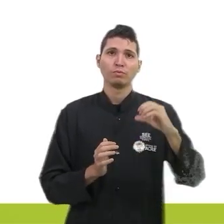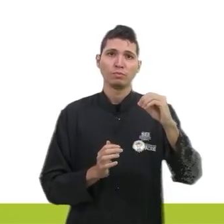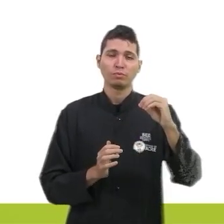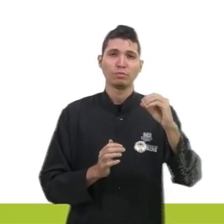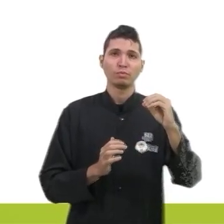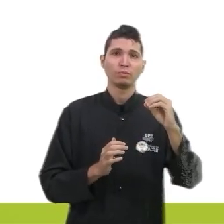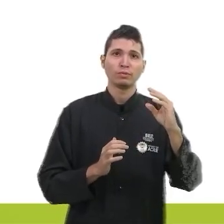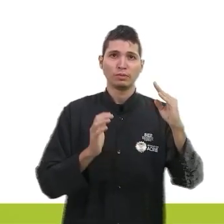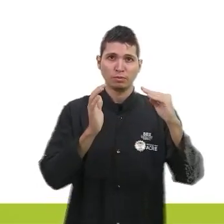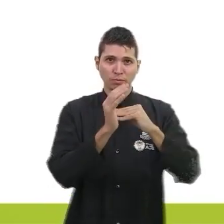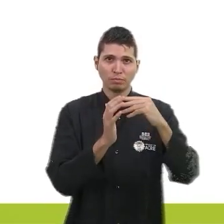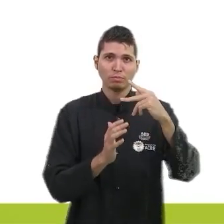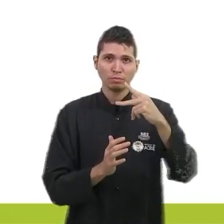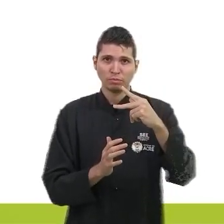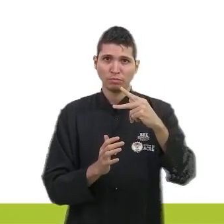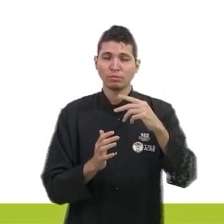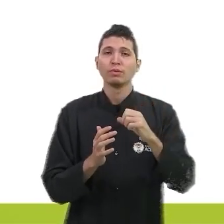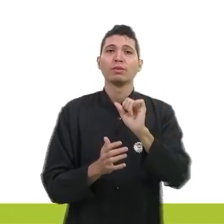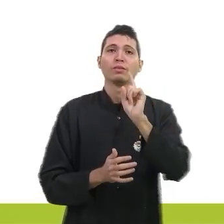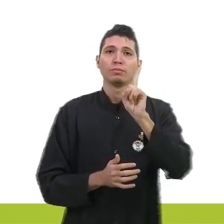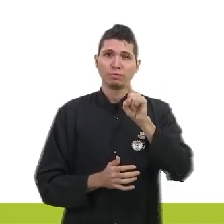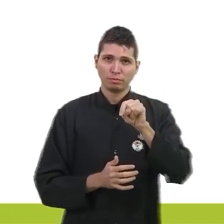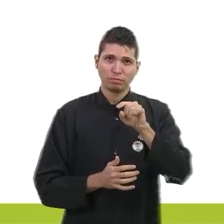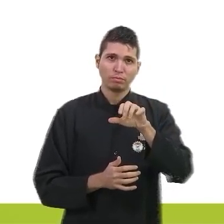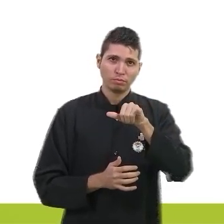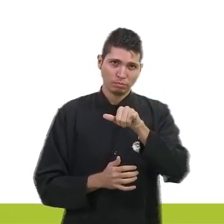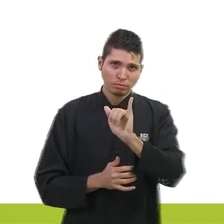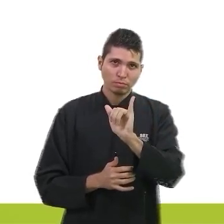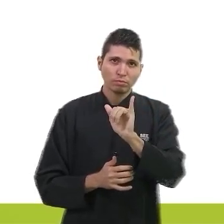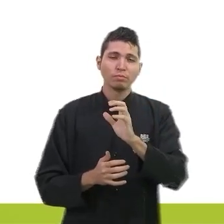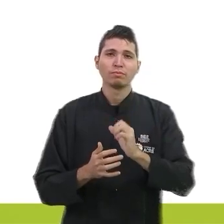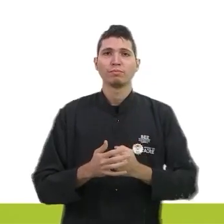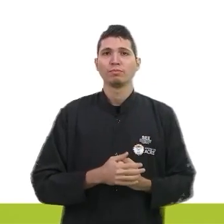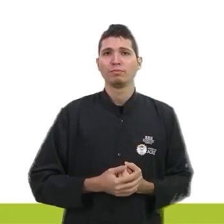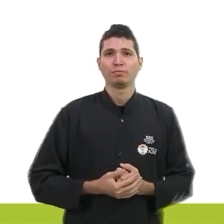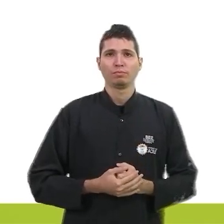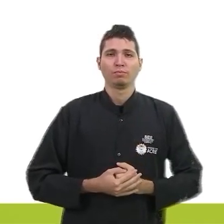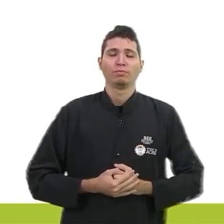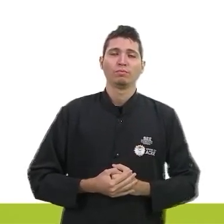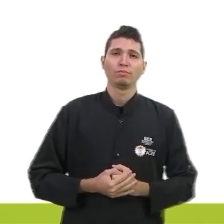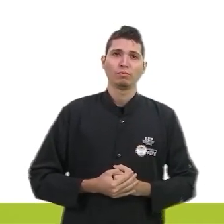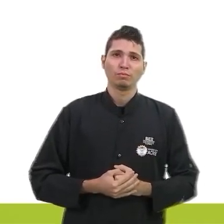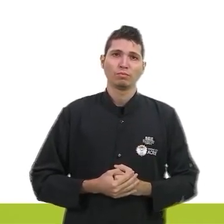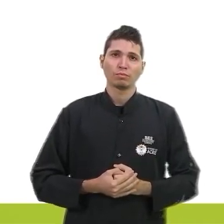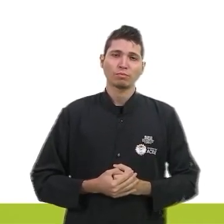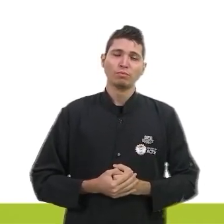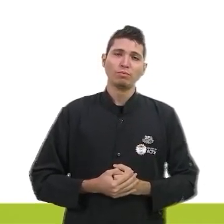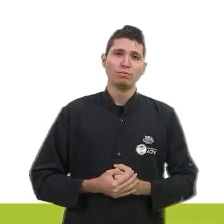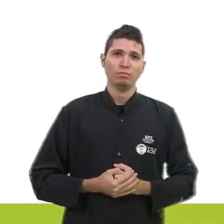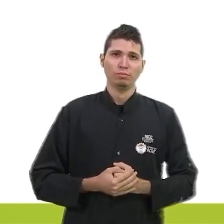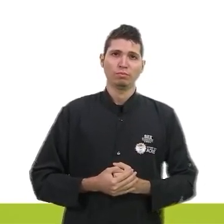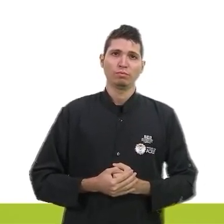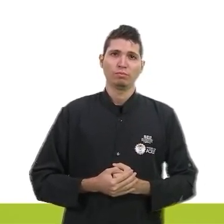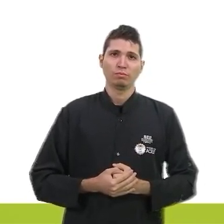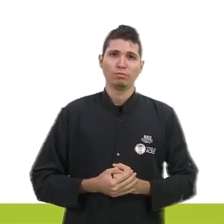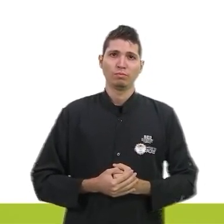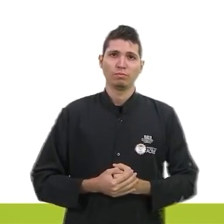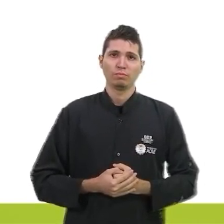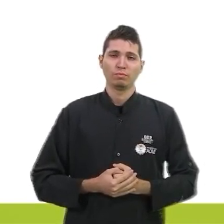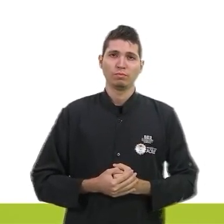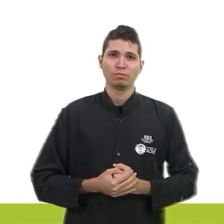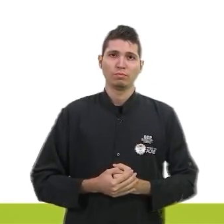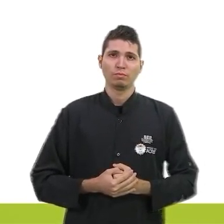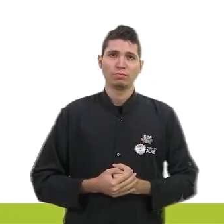duas linhas aqui, é y. Ok. Agora, eu vou fazer o seguinte. Eu vou